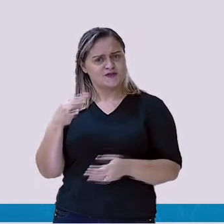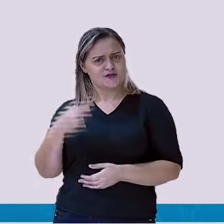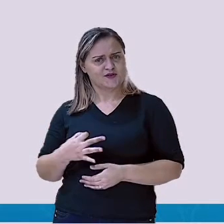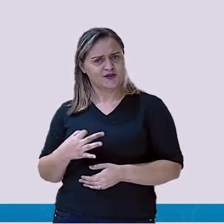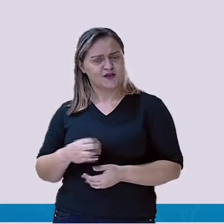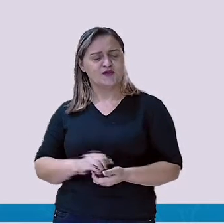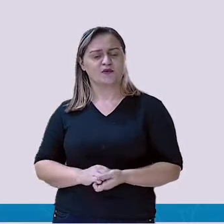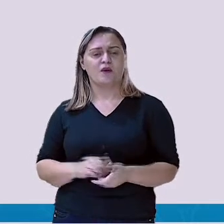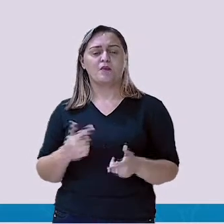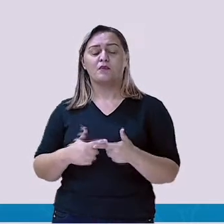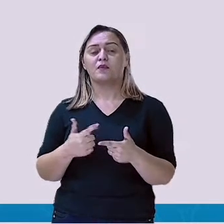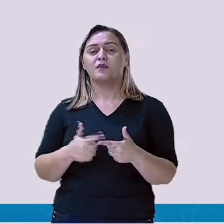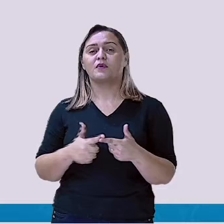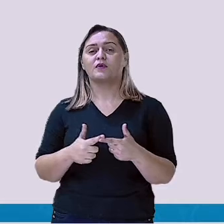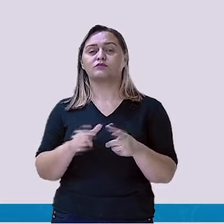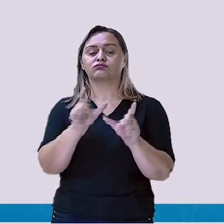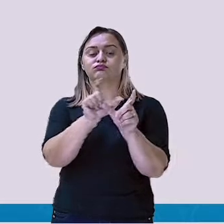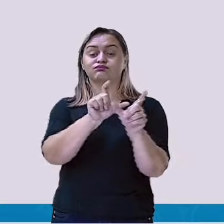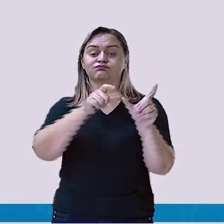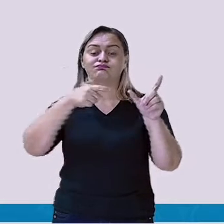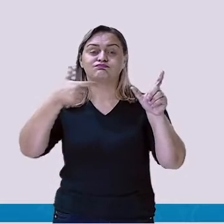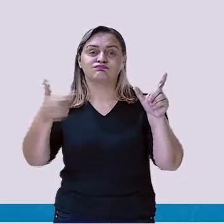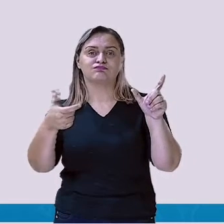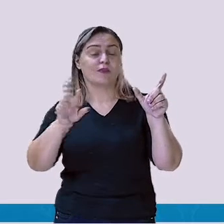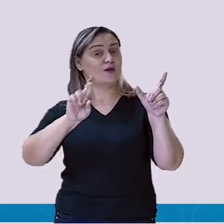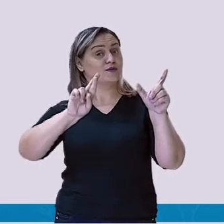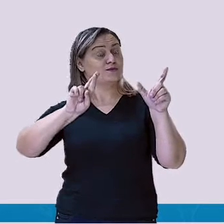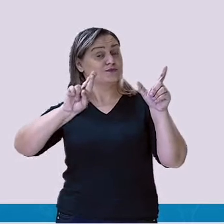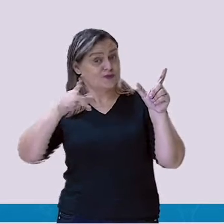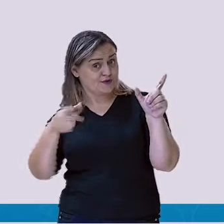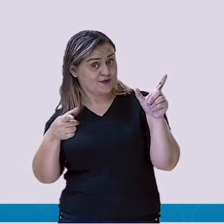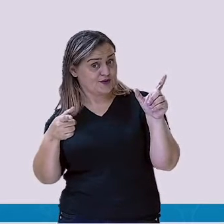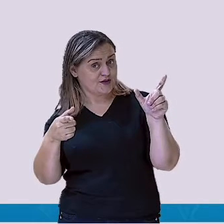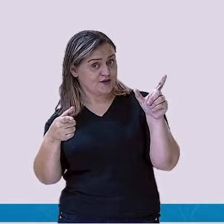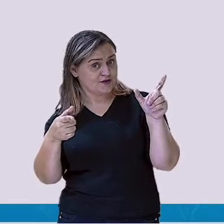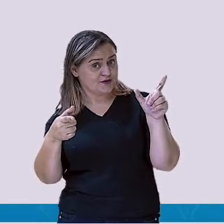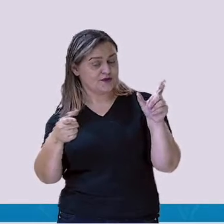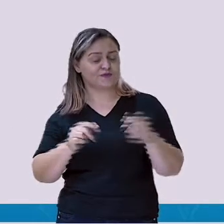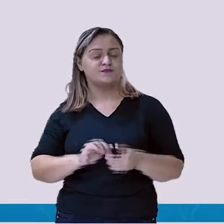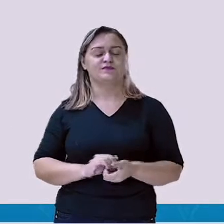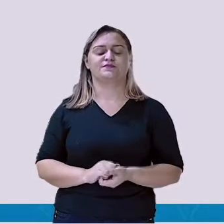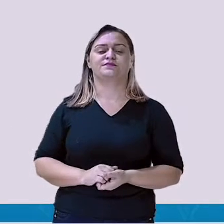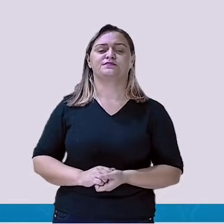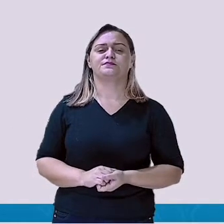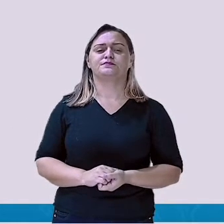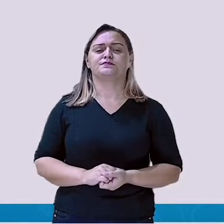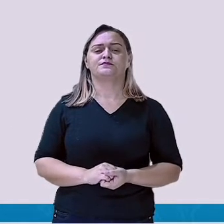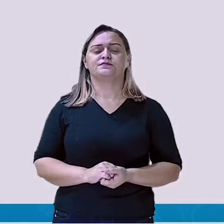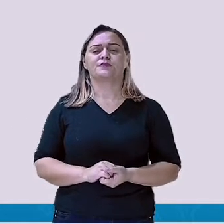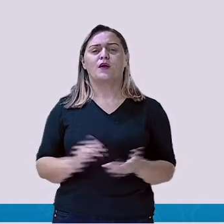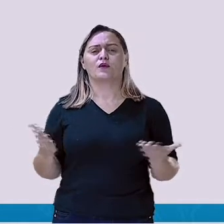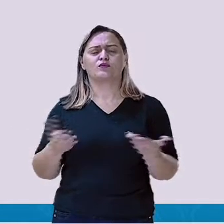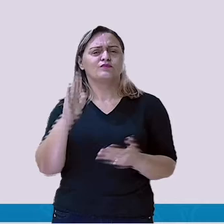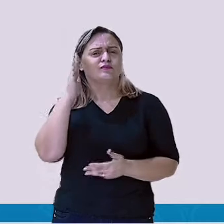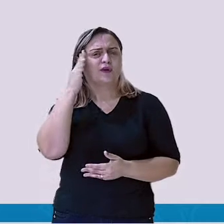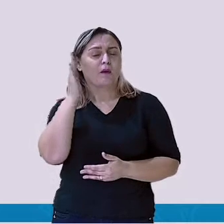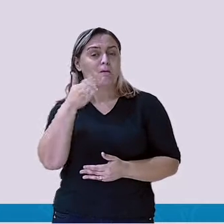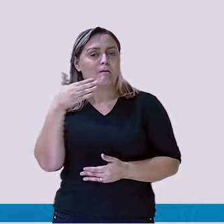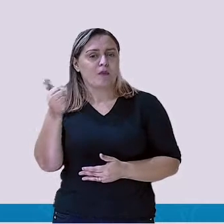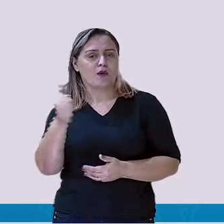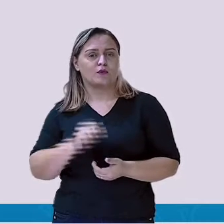Então, sinônimo, igual, parecido, antônimo, diferente. Vamos entender um pouquinho